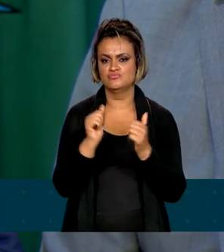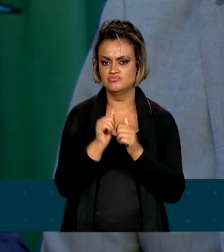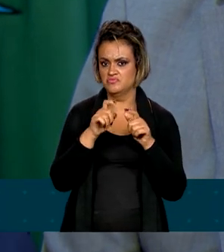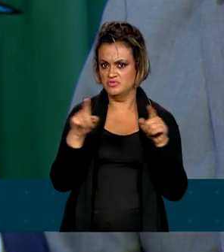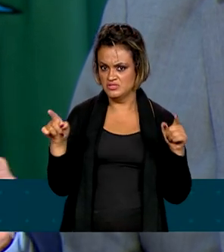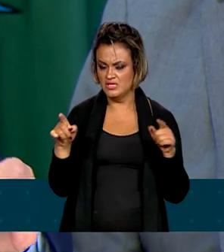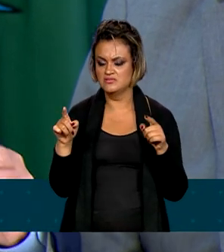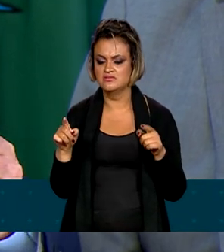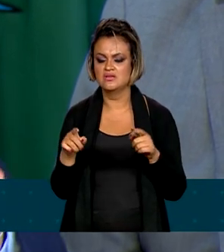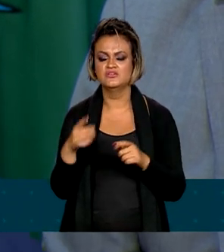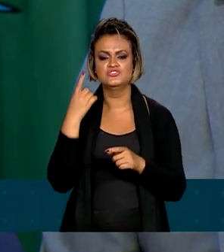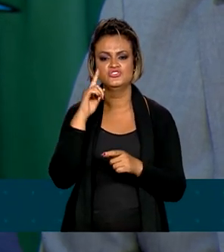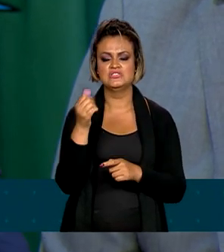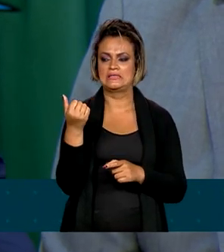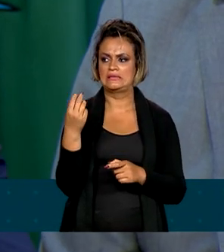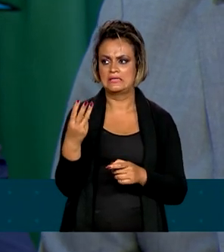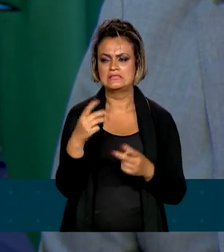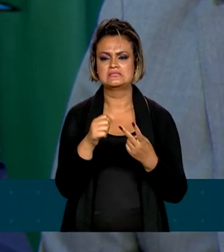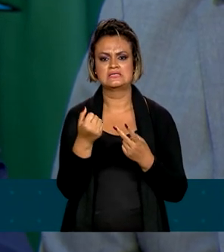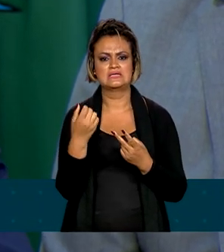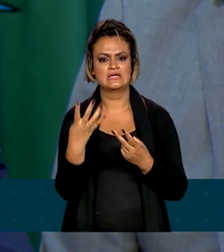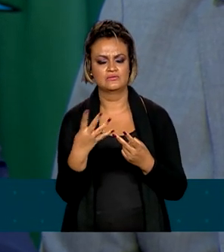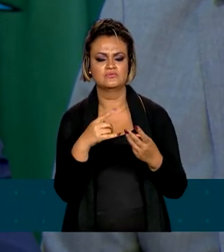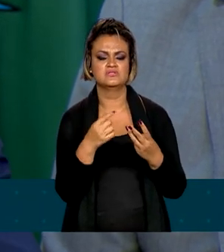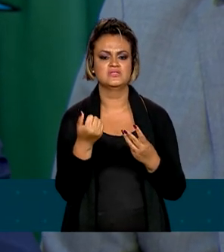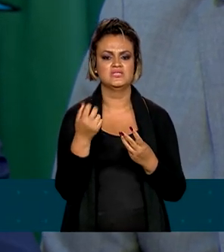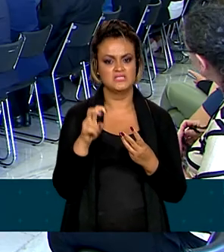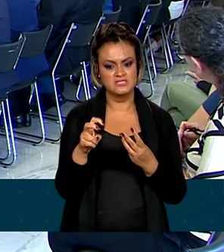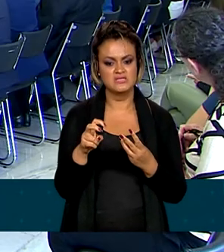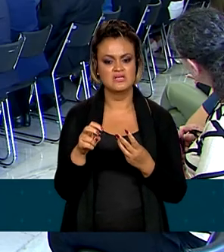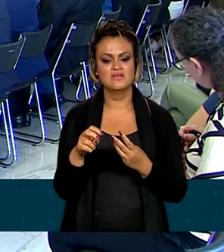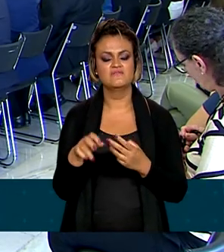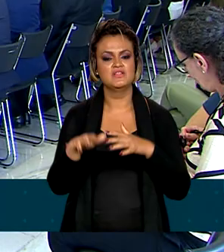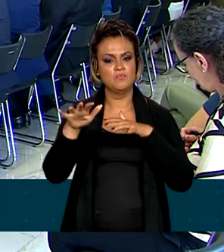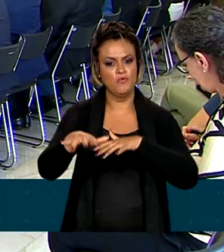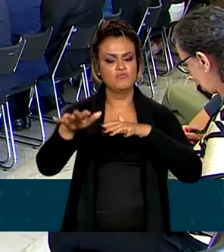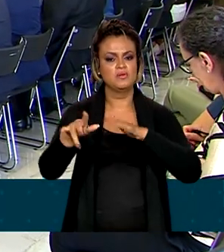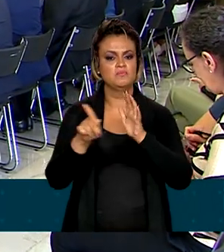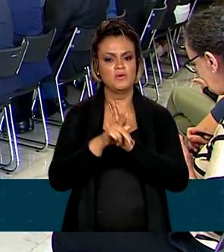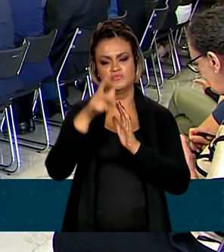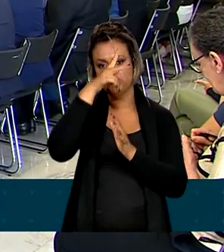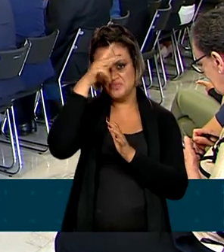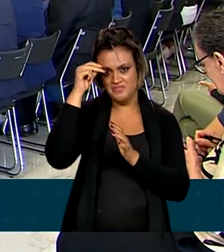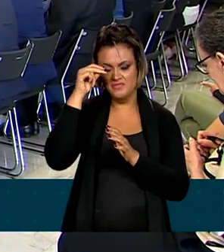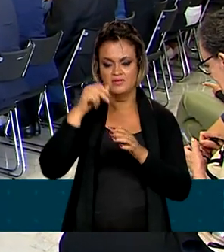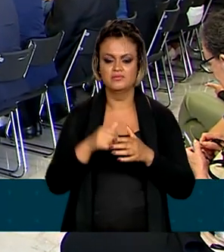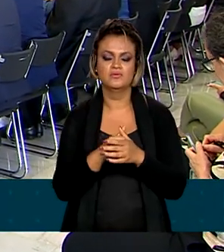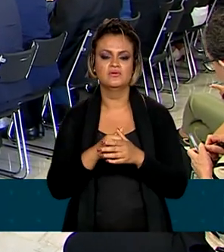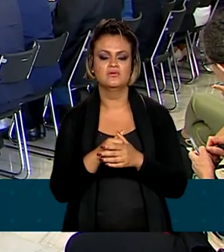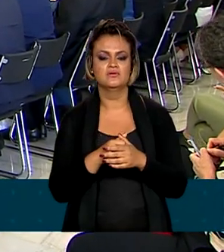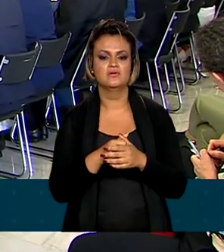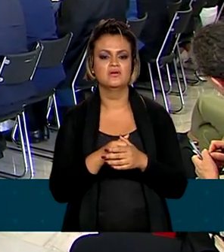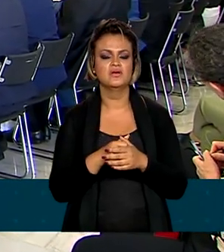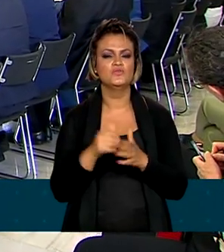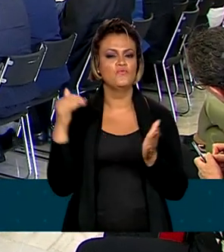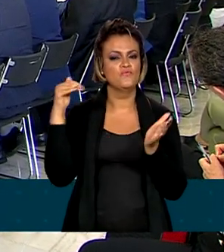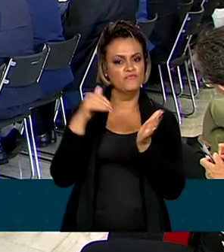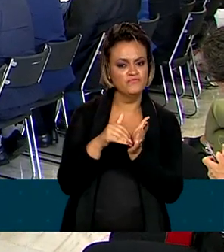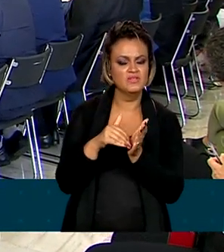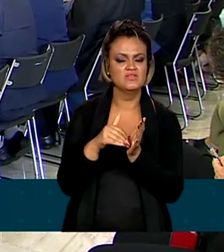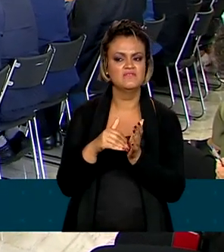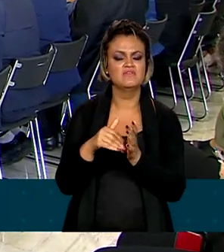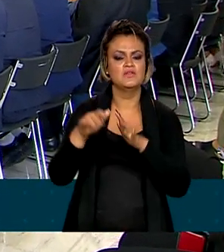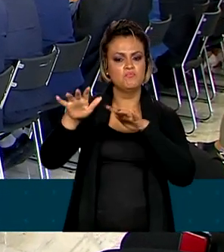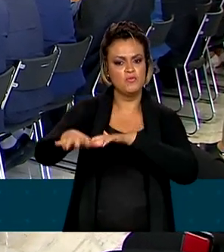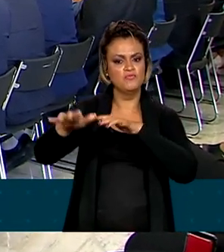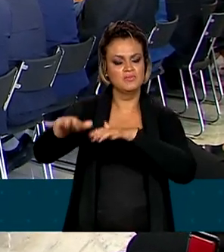vocês, dia 13, 14, 15, tem a Frente Nacional de Prefeitos aqui, no final do mês vai ter a